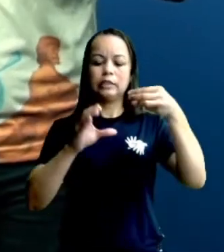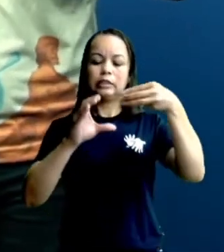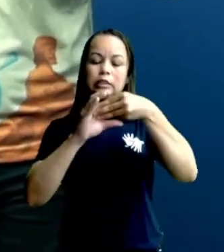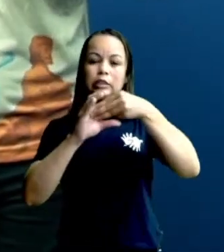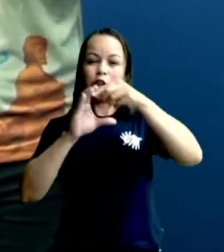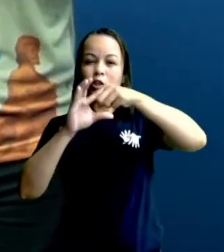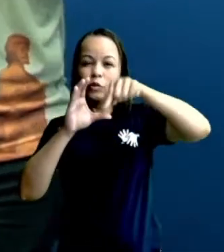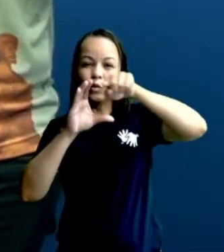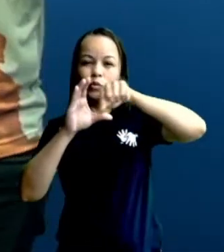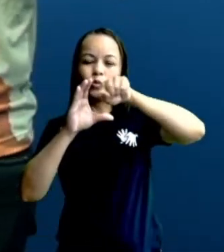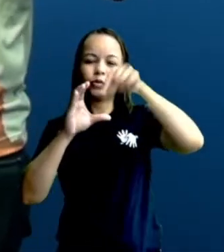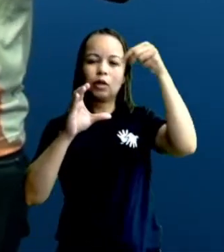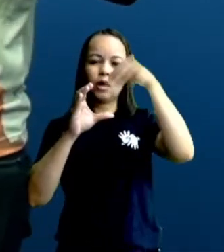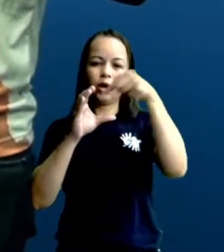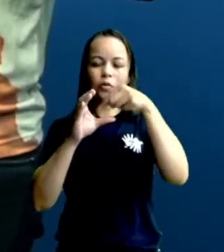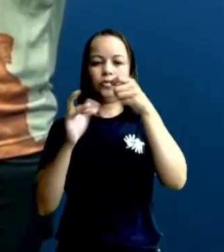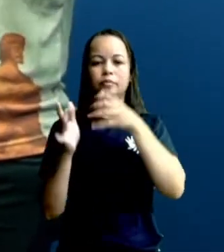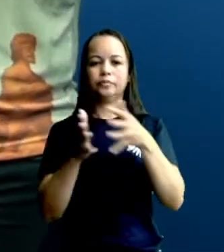todo